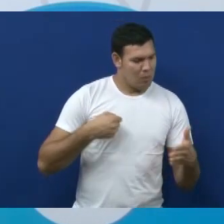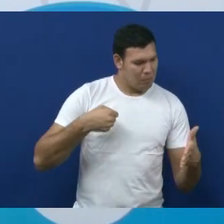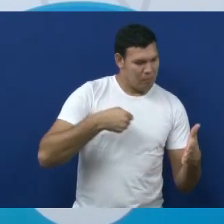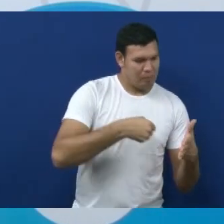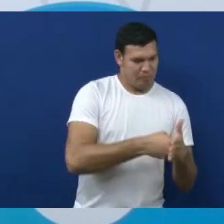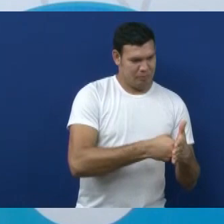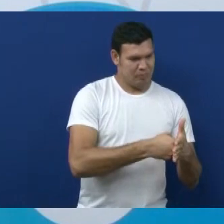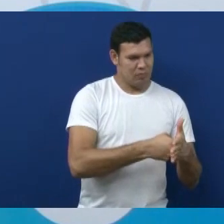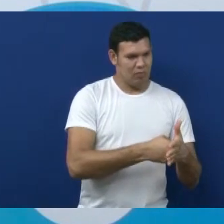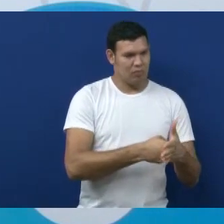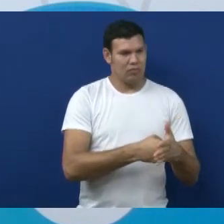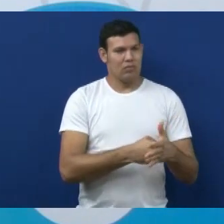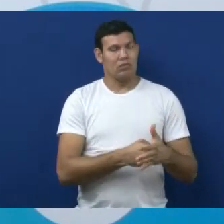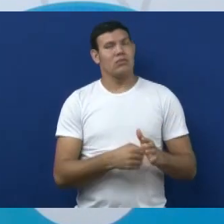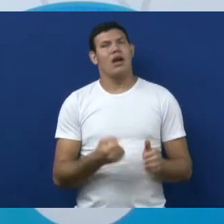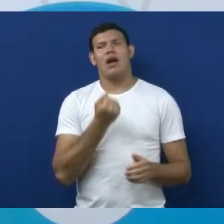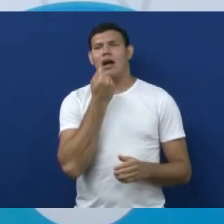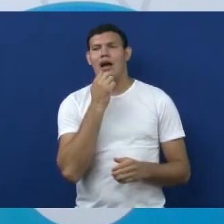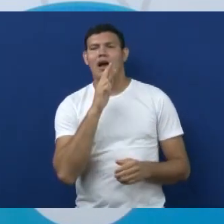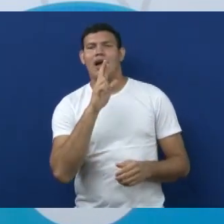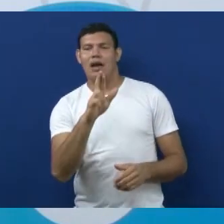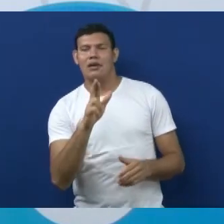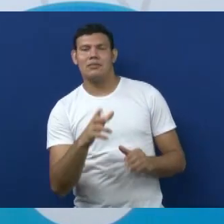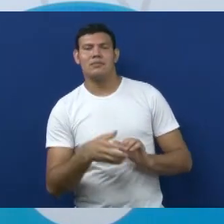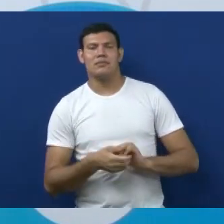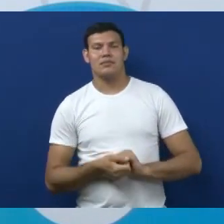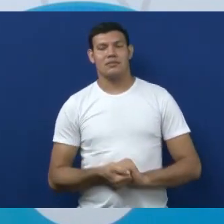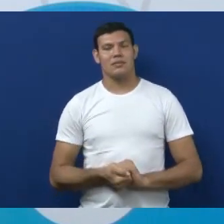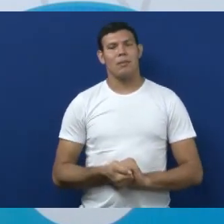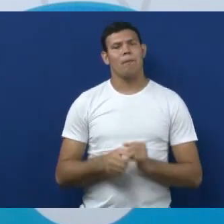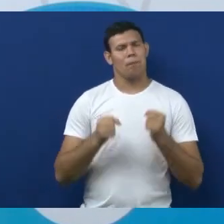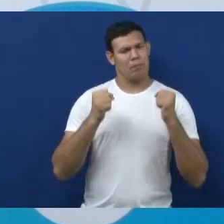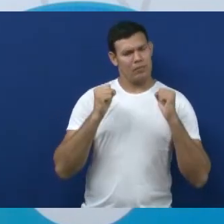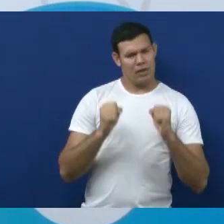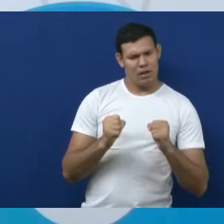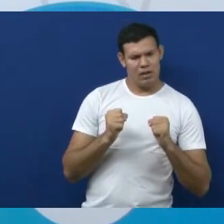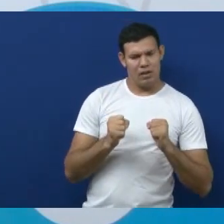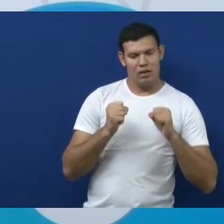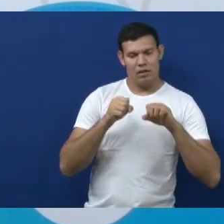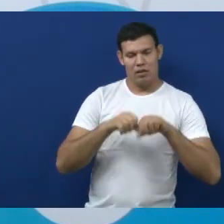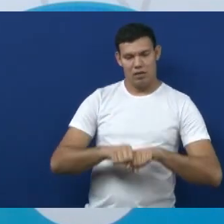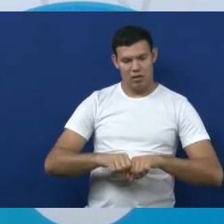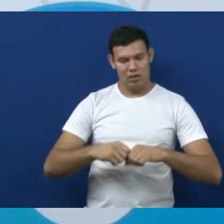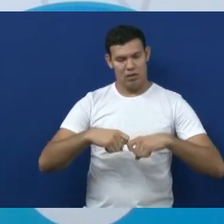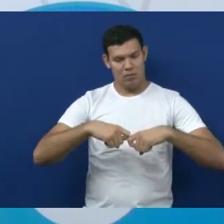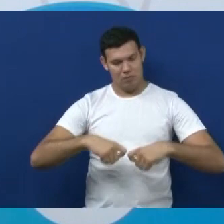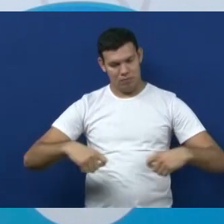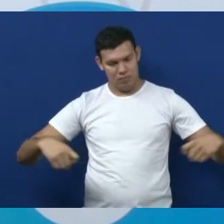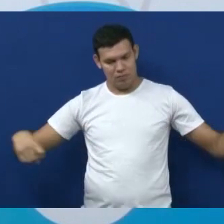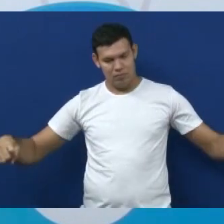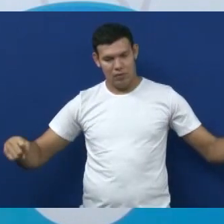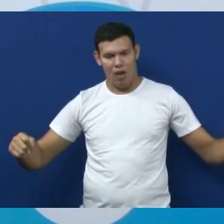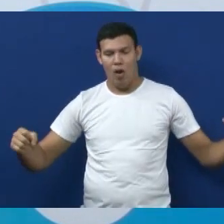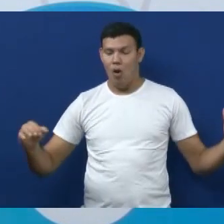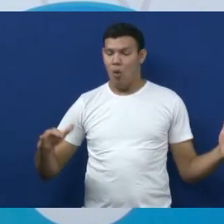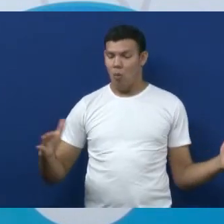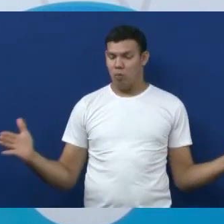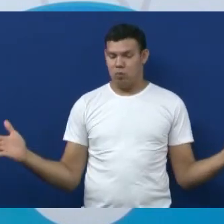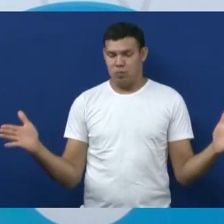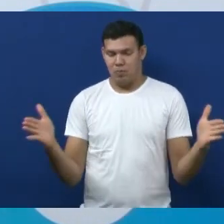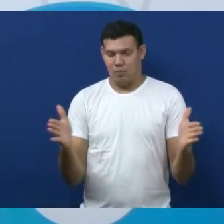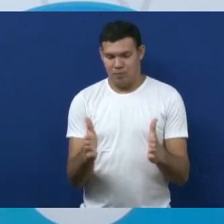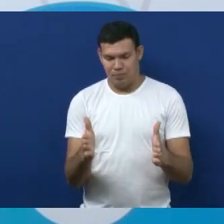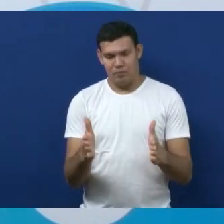nesse caso com ar, o que vai acontecer? Ela pode tanto esticar quanto ser comprimida. Então